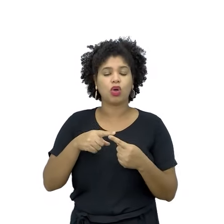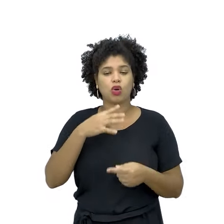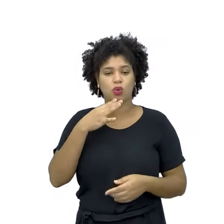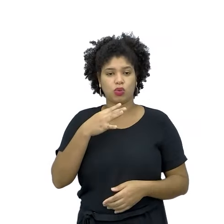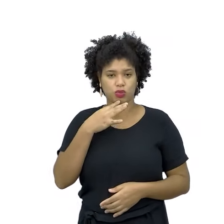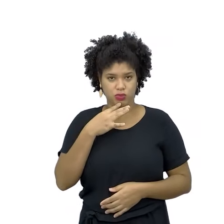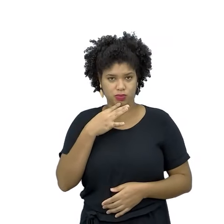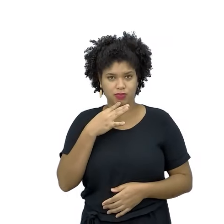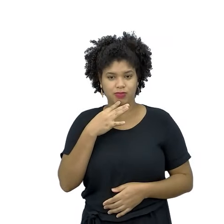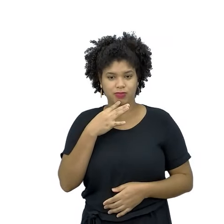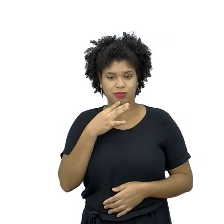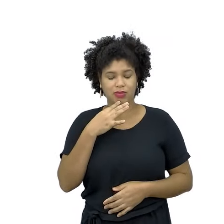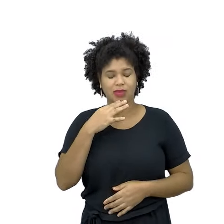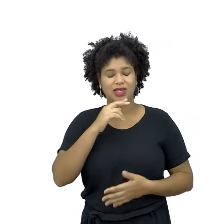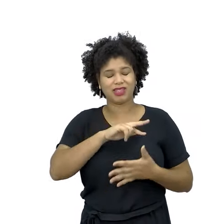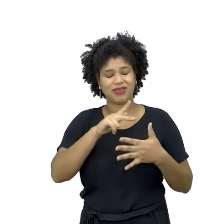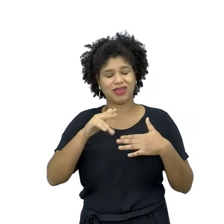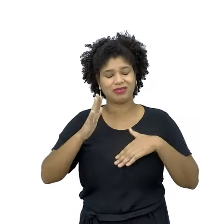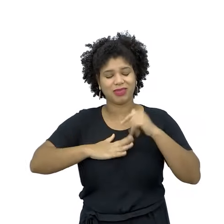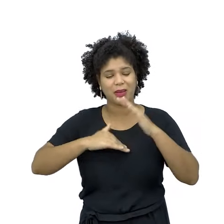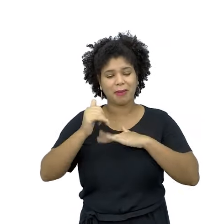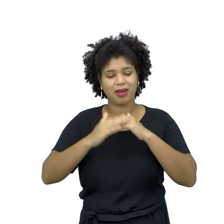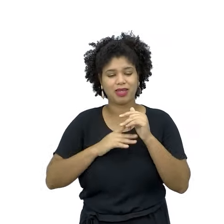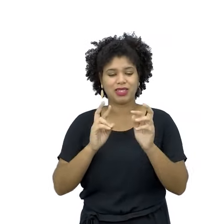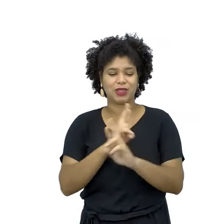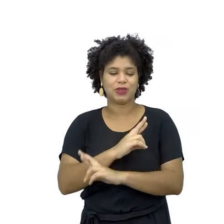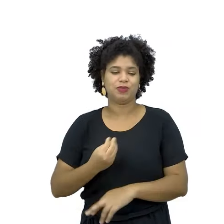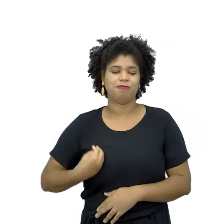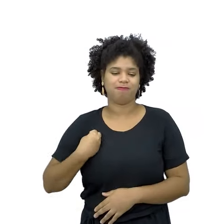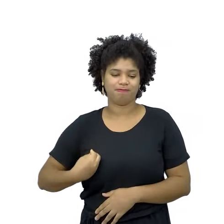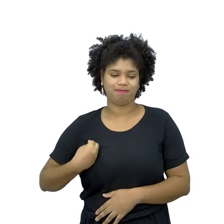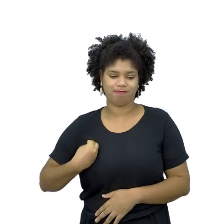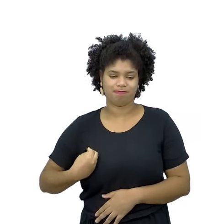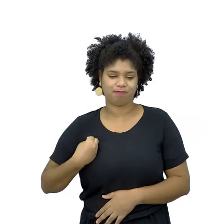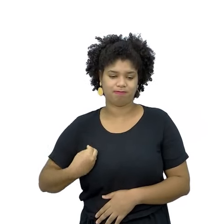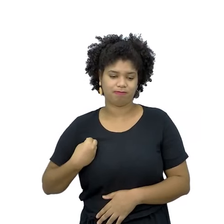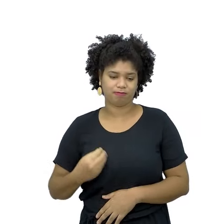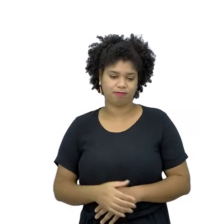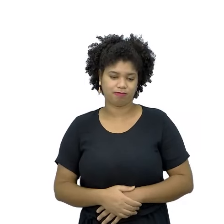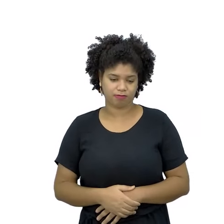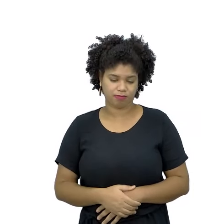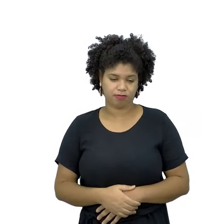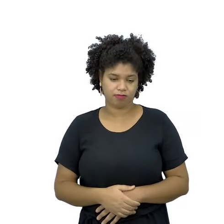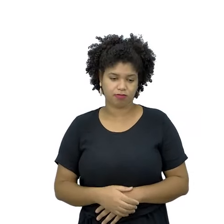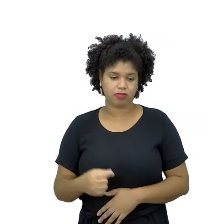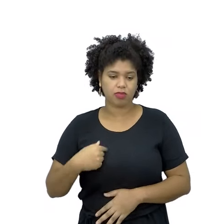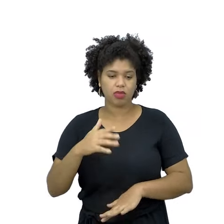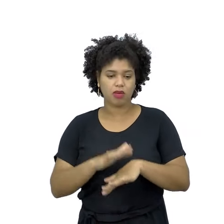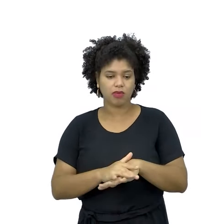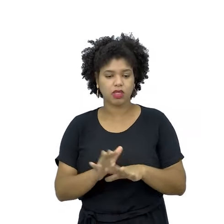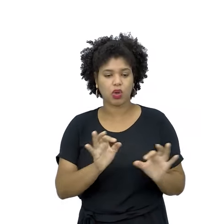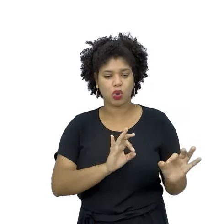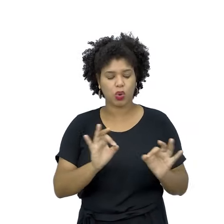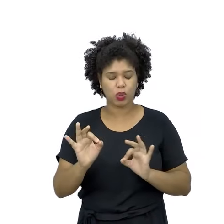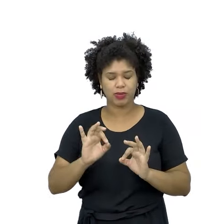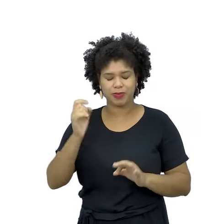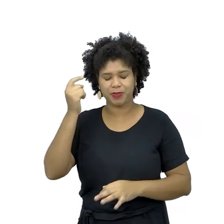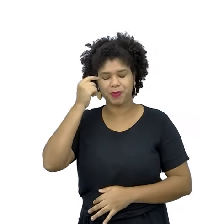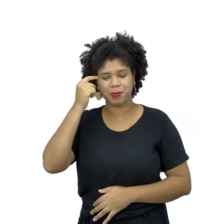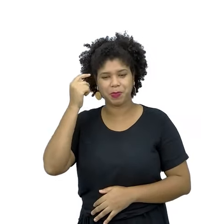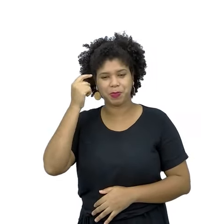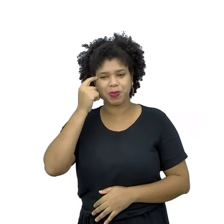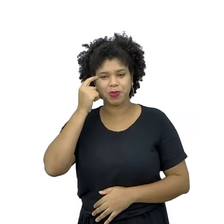existem várias habilidades que o permeiam. Então, quando a gente vai preparar,